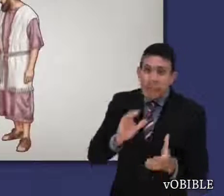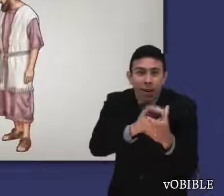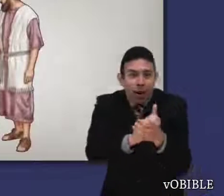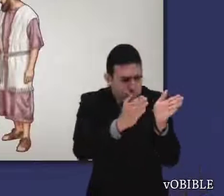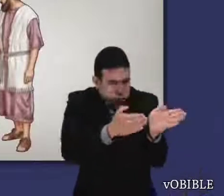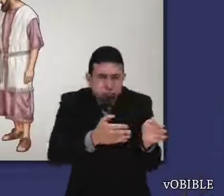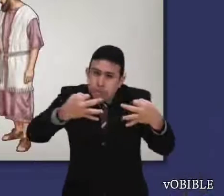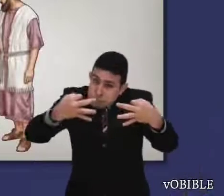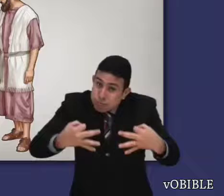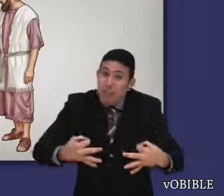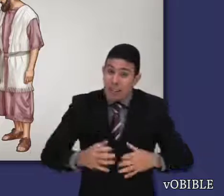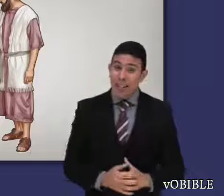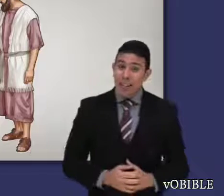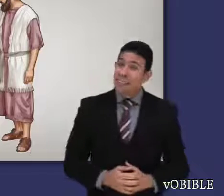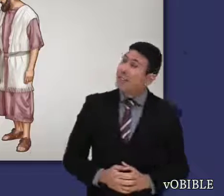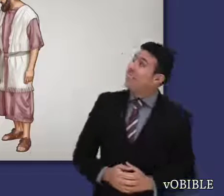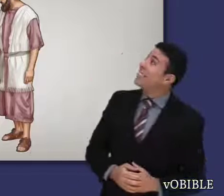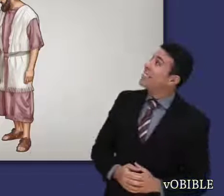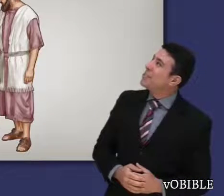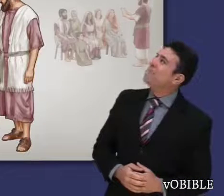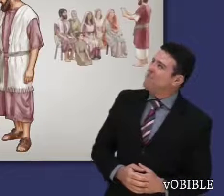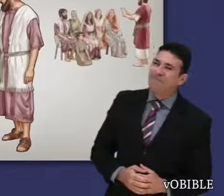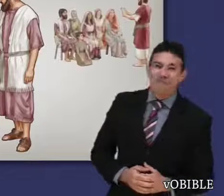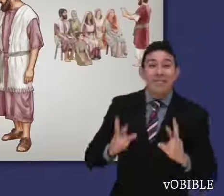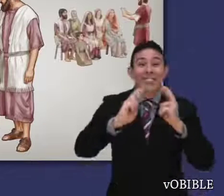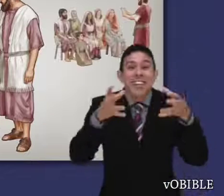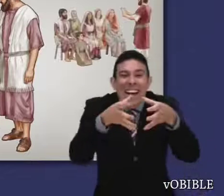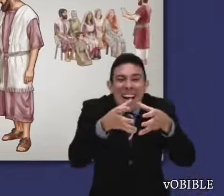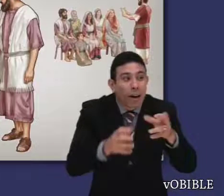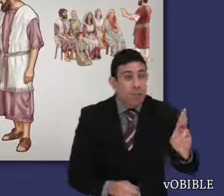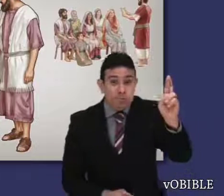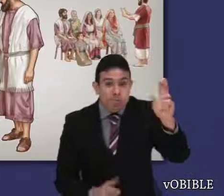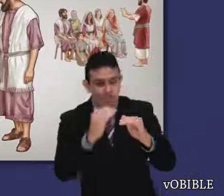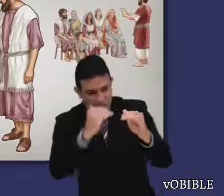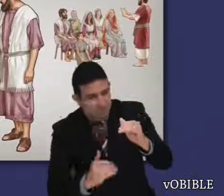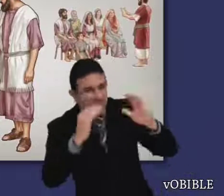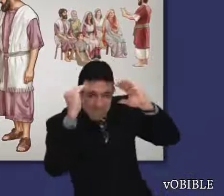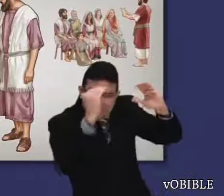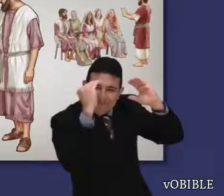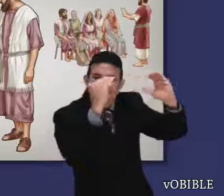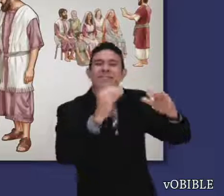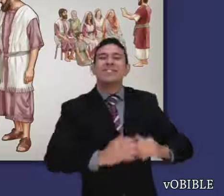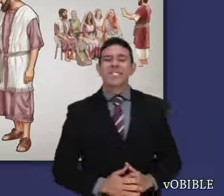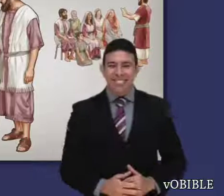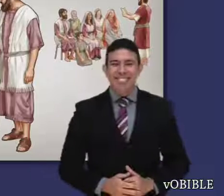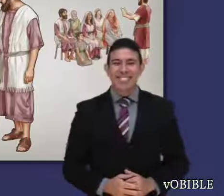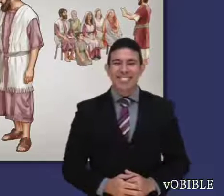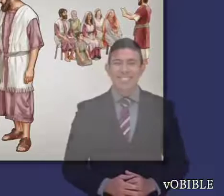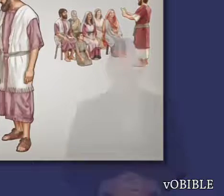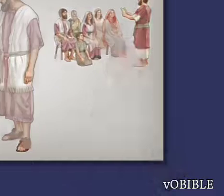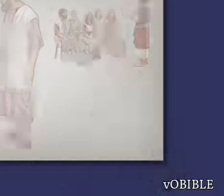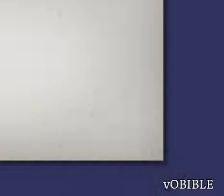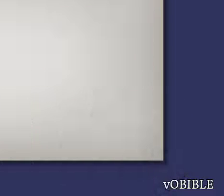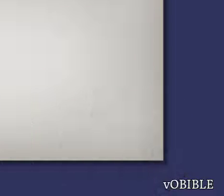o casamento seja honroso entre todos, e sejam obedientes aos que exercem liderança entre vocês.